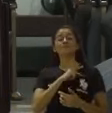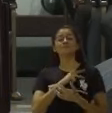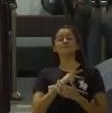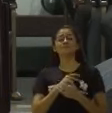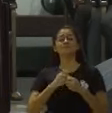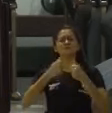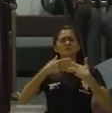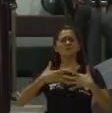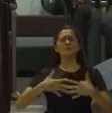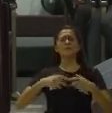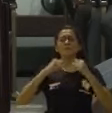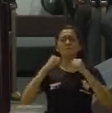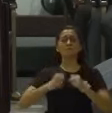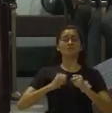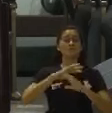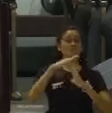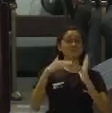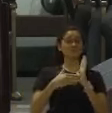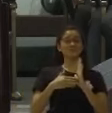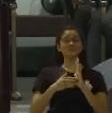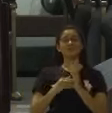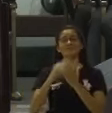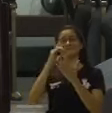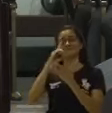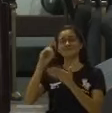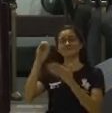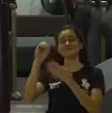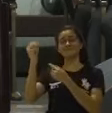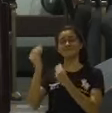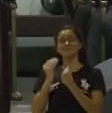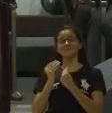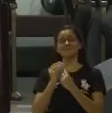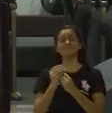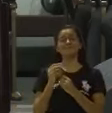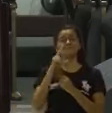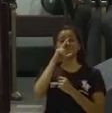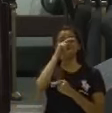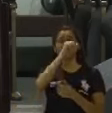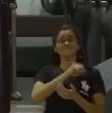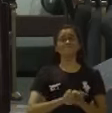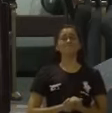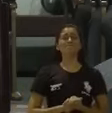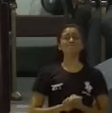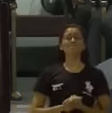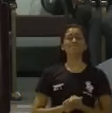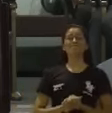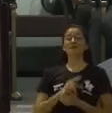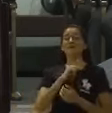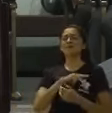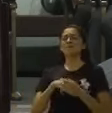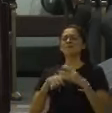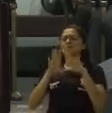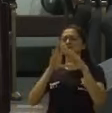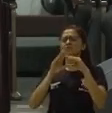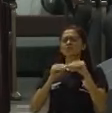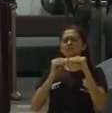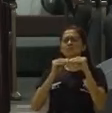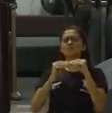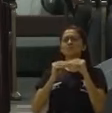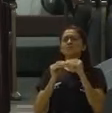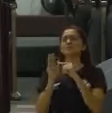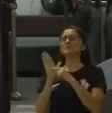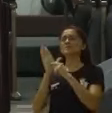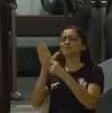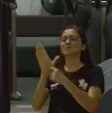coisas em ou naquele. Veja que ele sai dele e aponta para Jesus, e quando ele